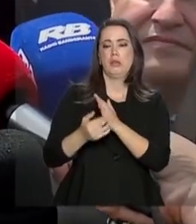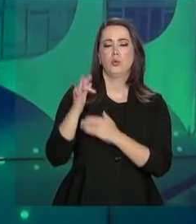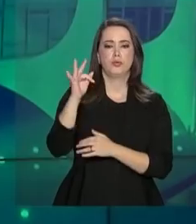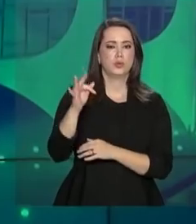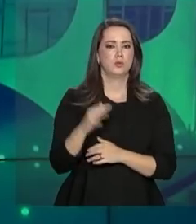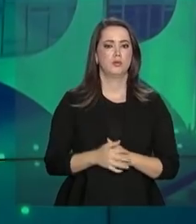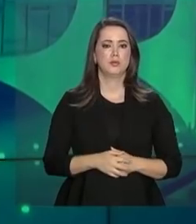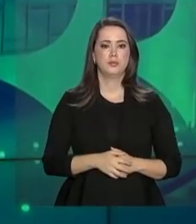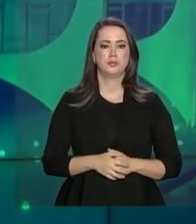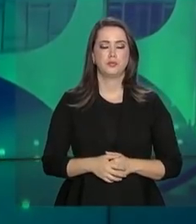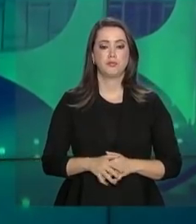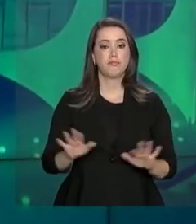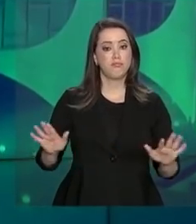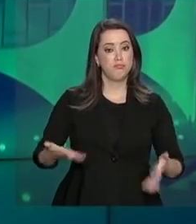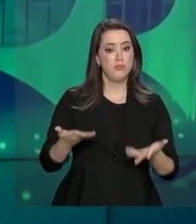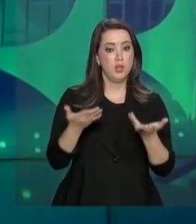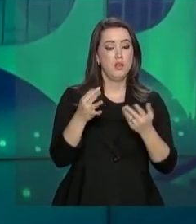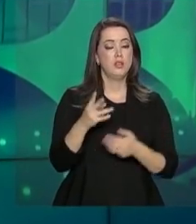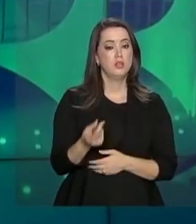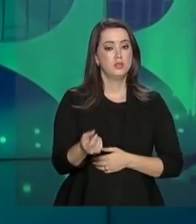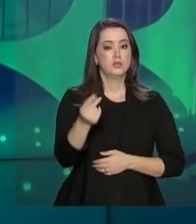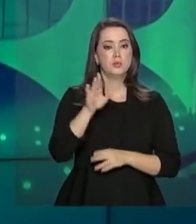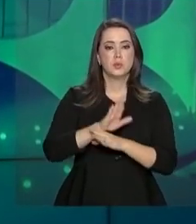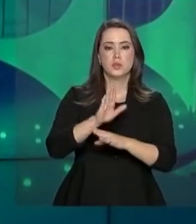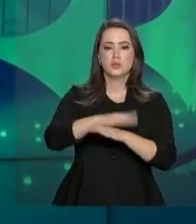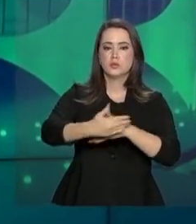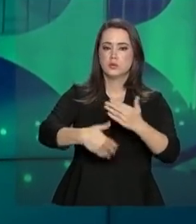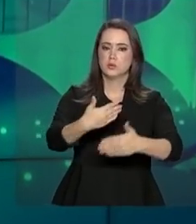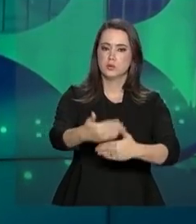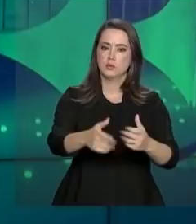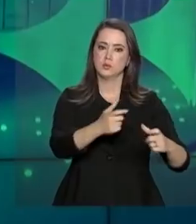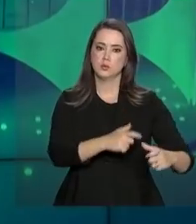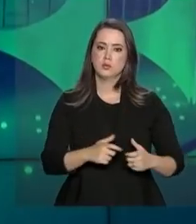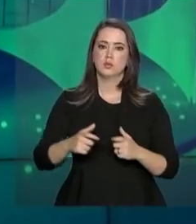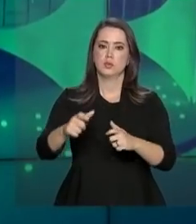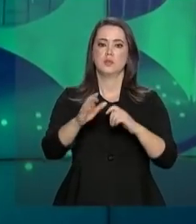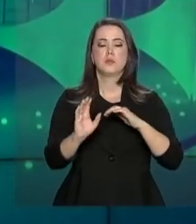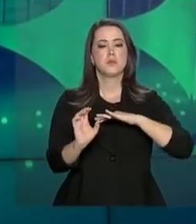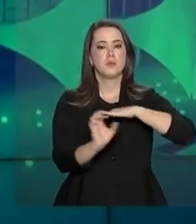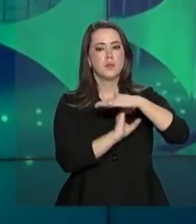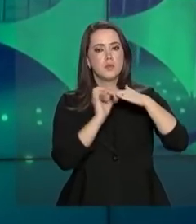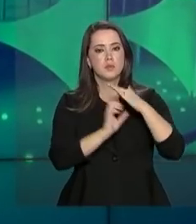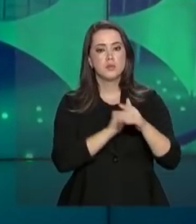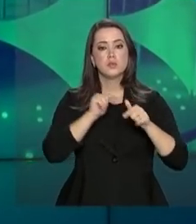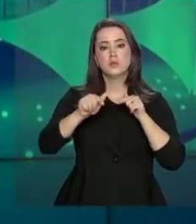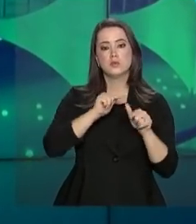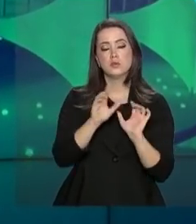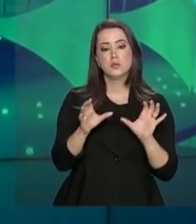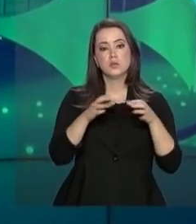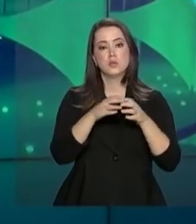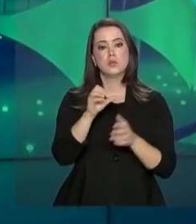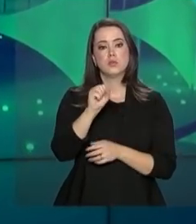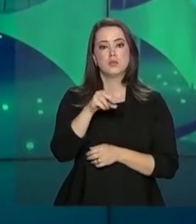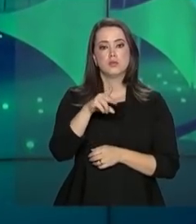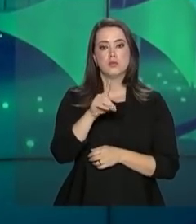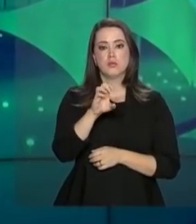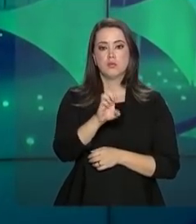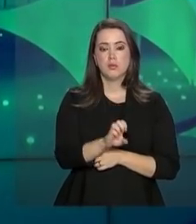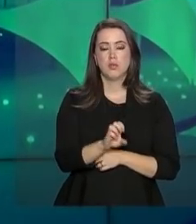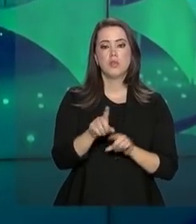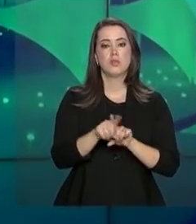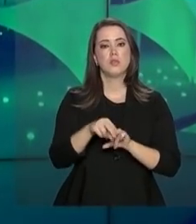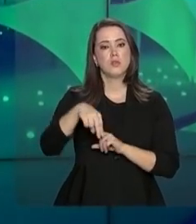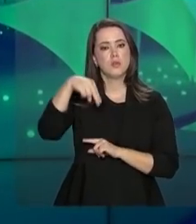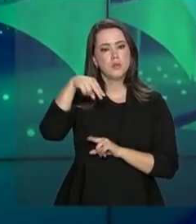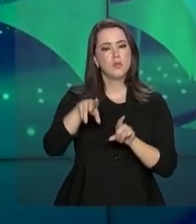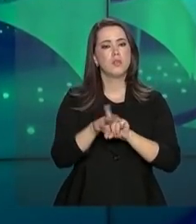o tempo incentivos fiscais para ajudar no desenvolvimento Regional as empresas que atuam nas áreas da Suene no